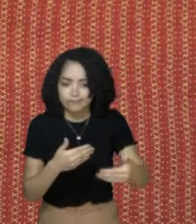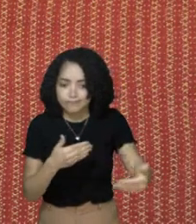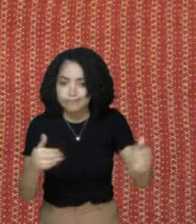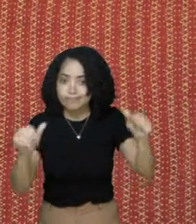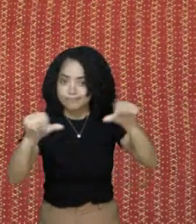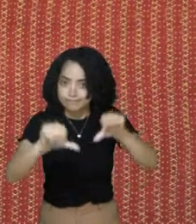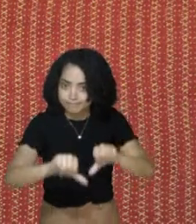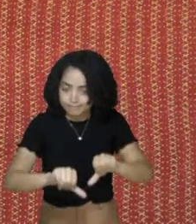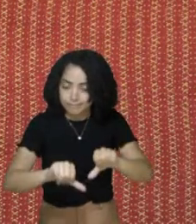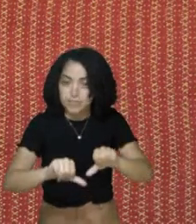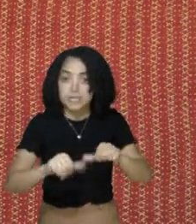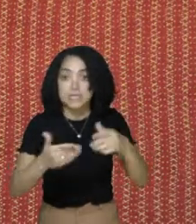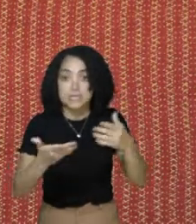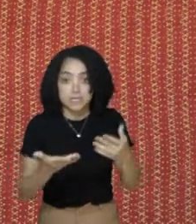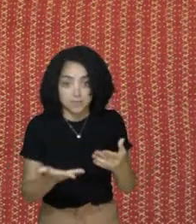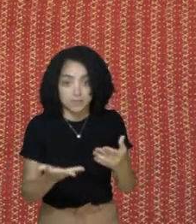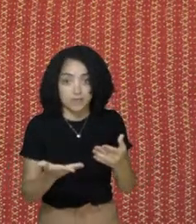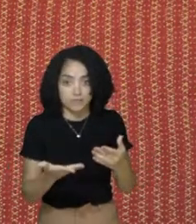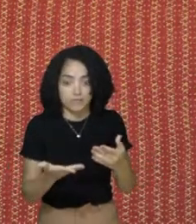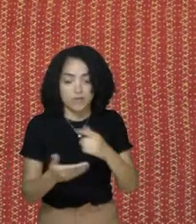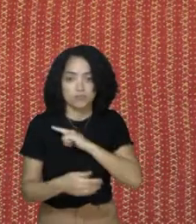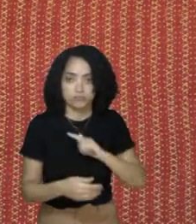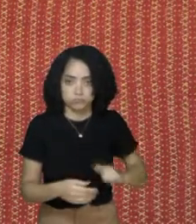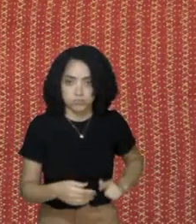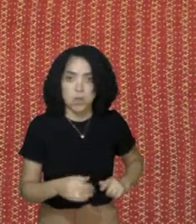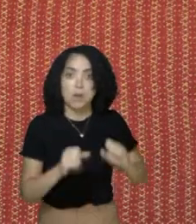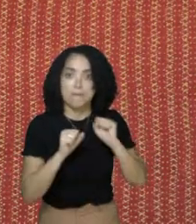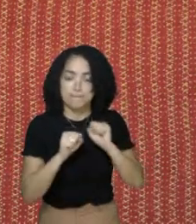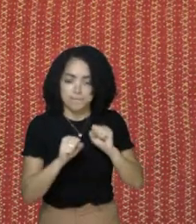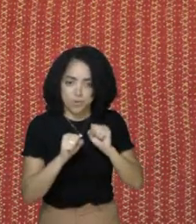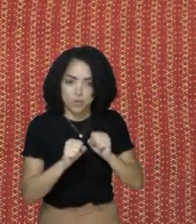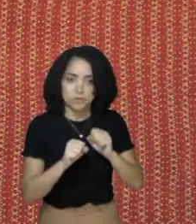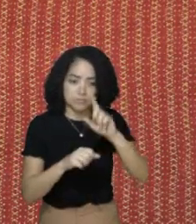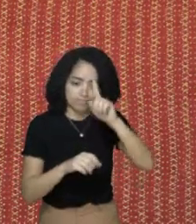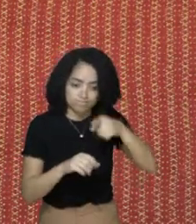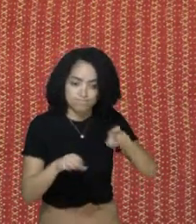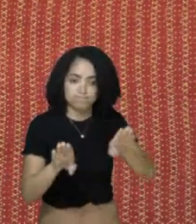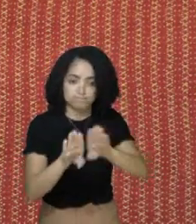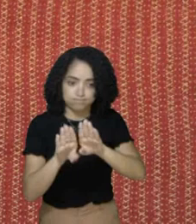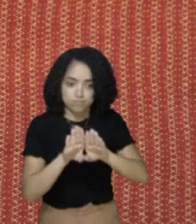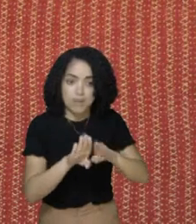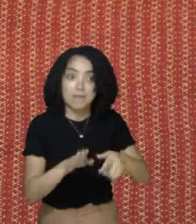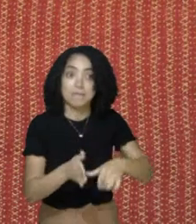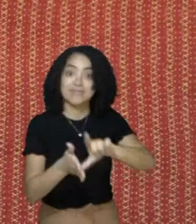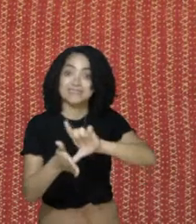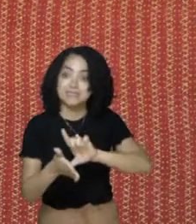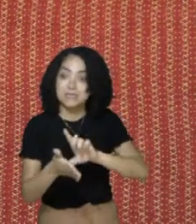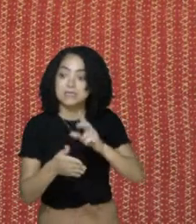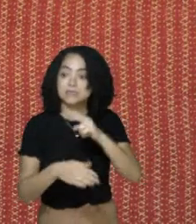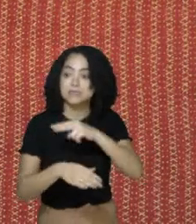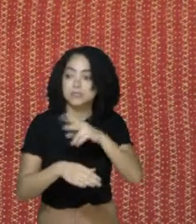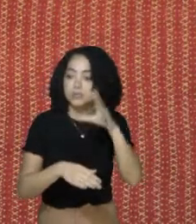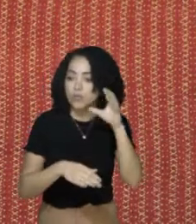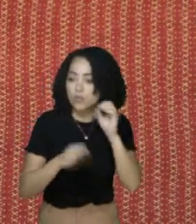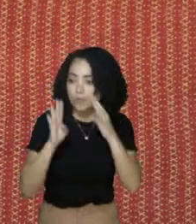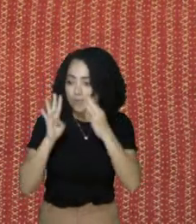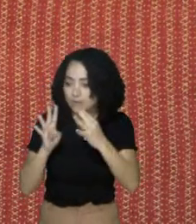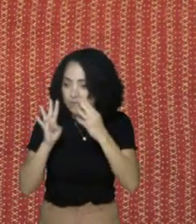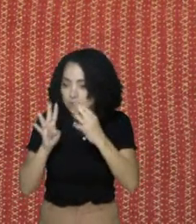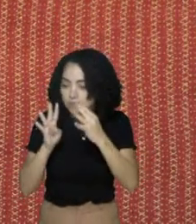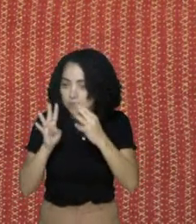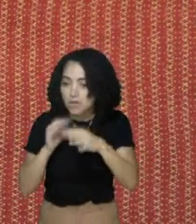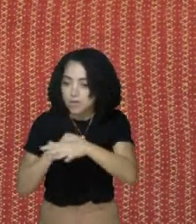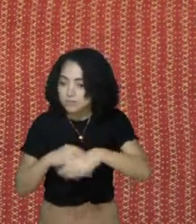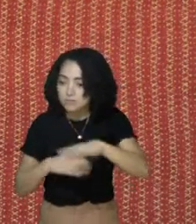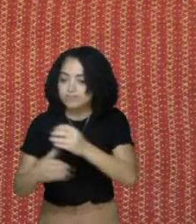e prevê que o governador possa decretar lockdowns, mas antes ele precise ouvir o setor produtivo, os empregados, os empregadores